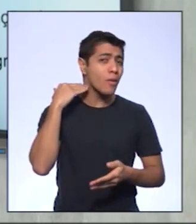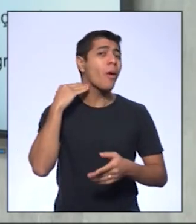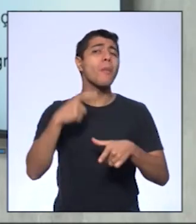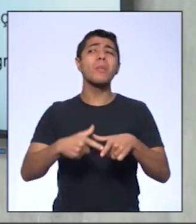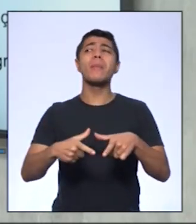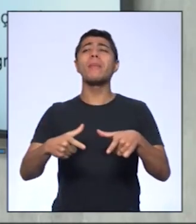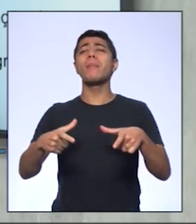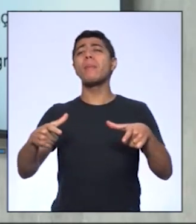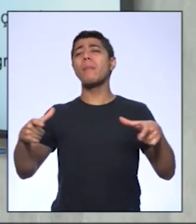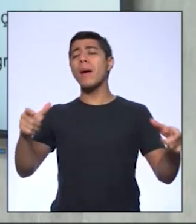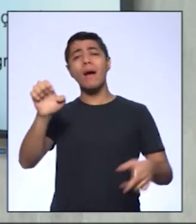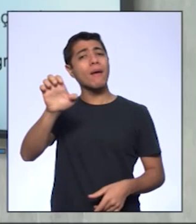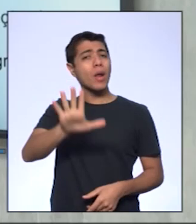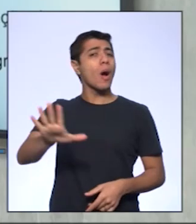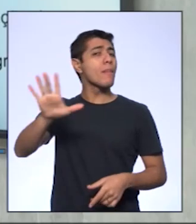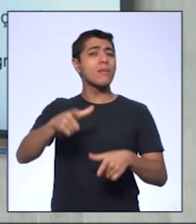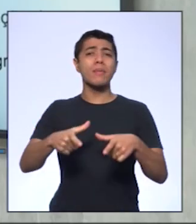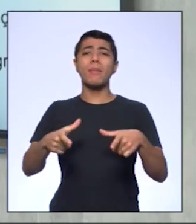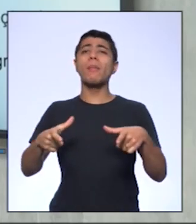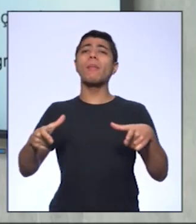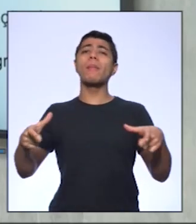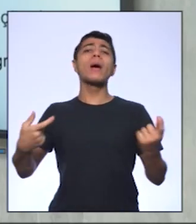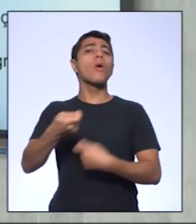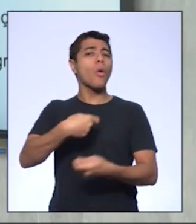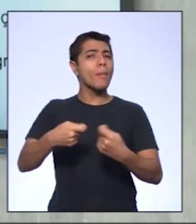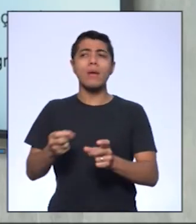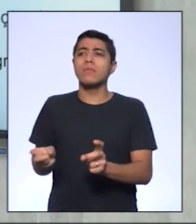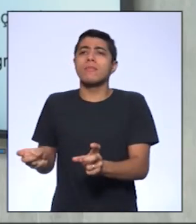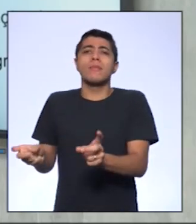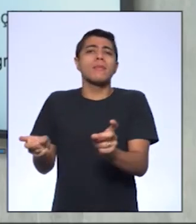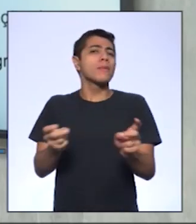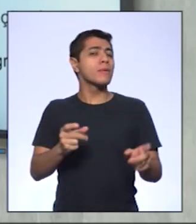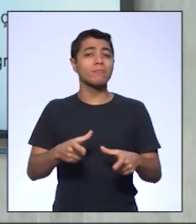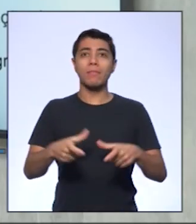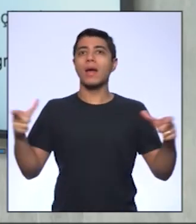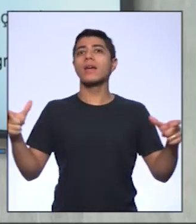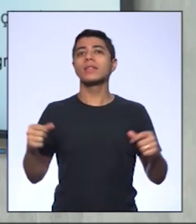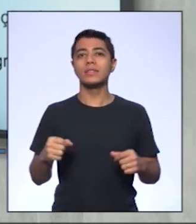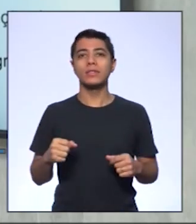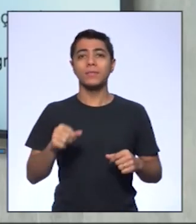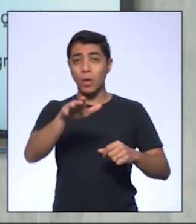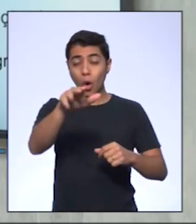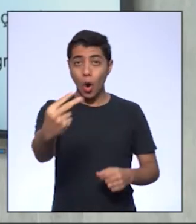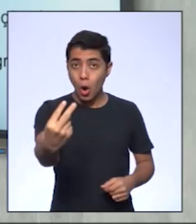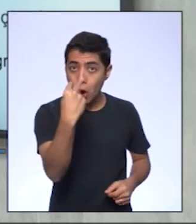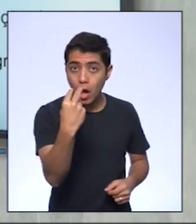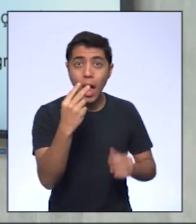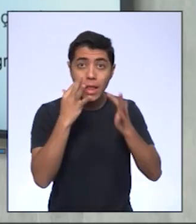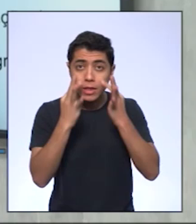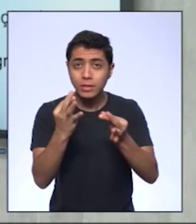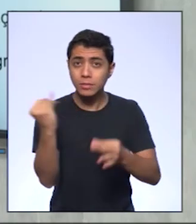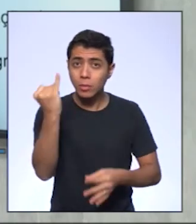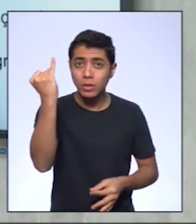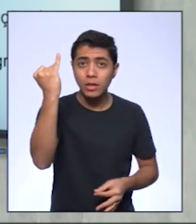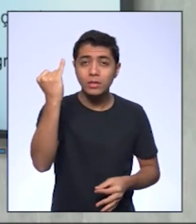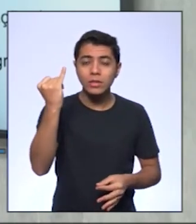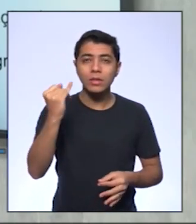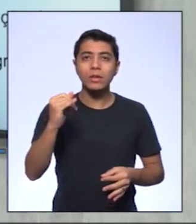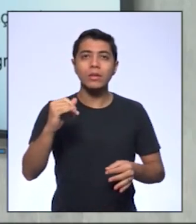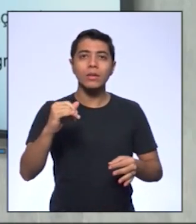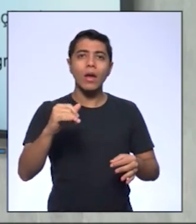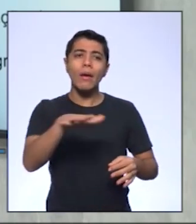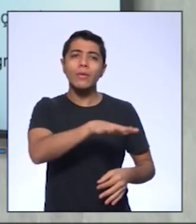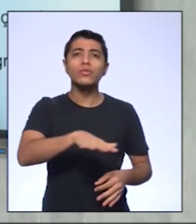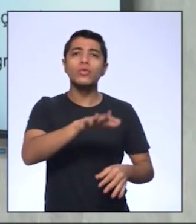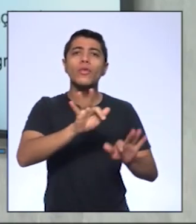o comércio, é nesse período que essas coisas aparecem. Olha pra mim, importante que eu vou te falar. Não quer dizer que o feudalismo acabou. Não